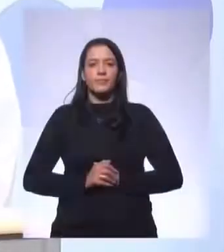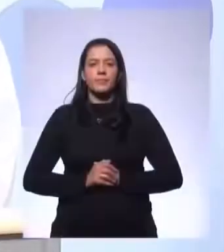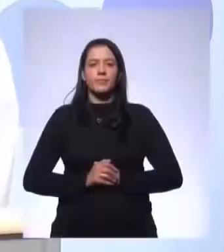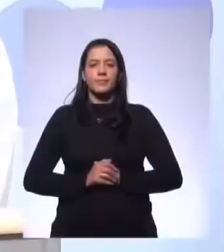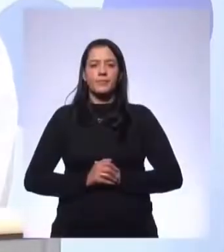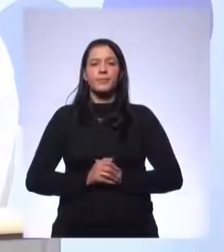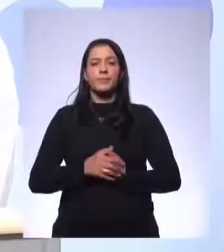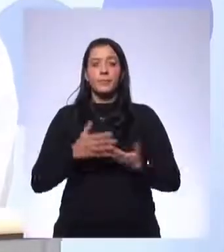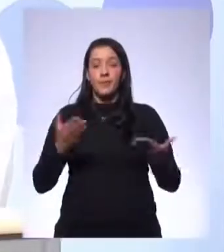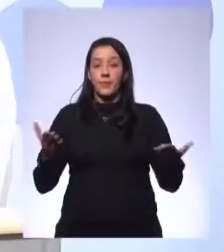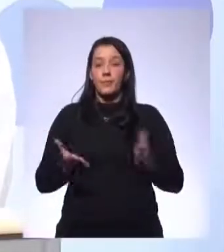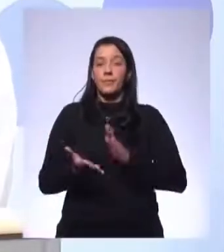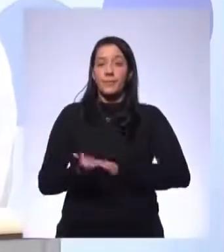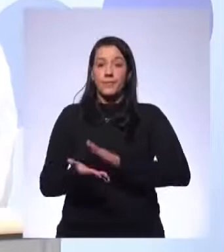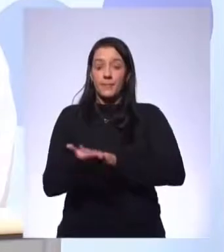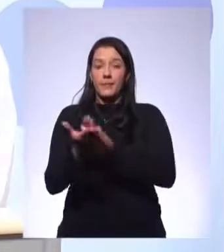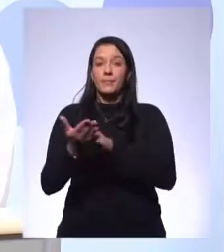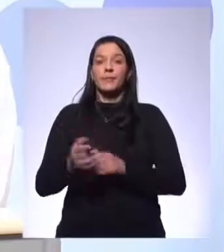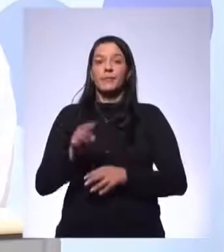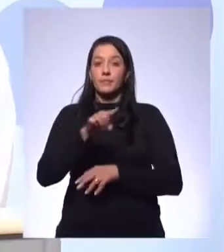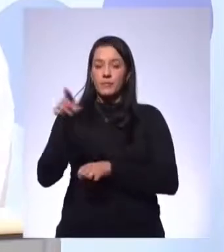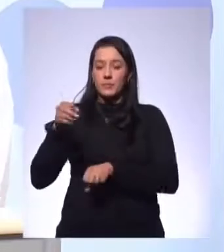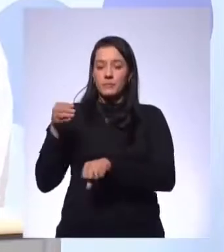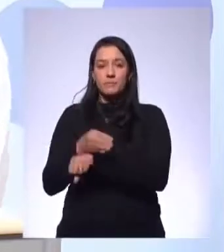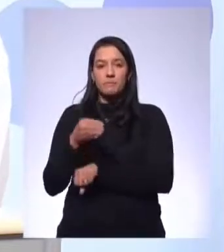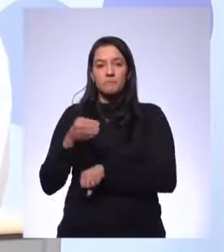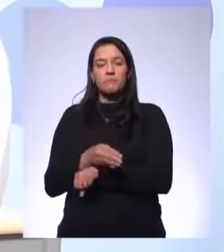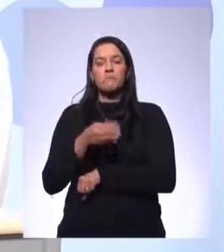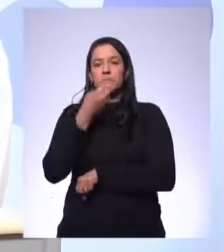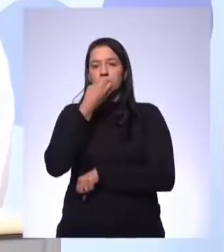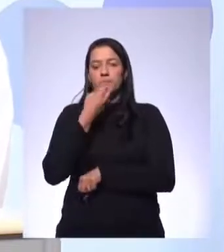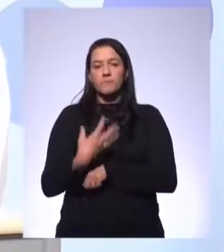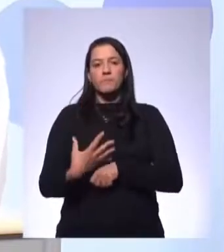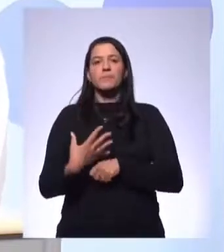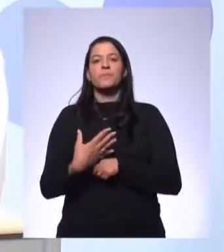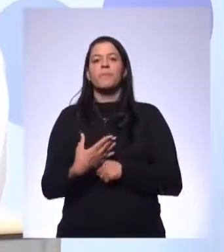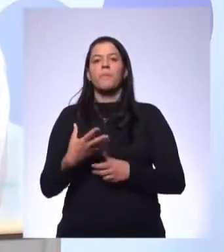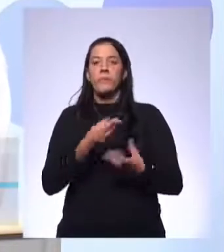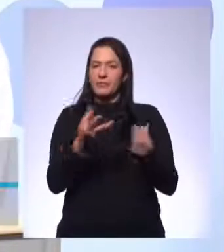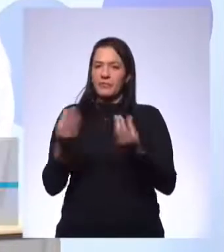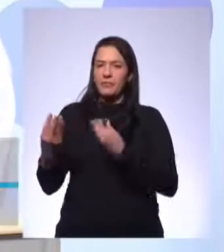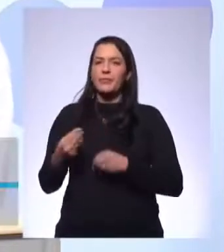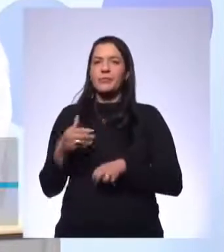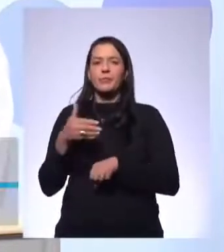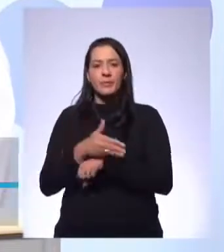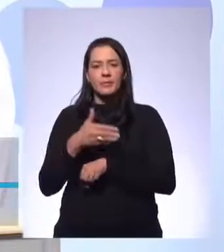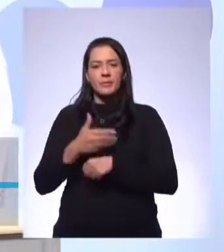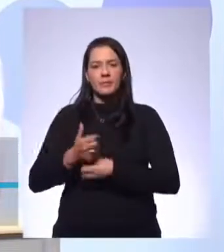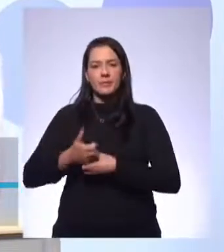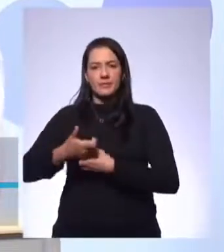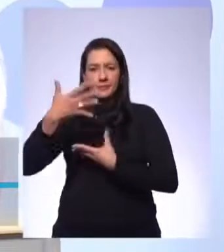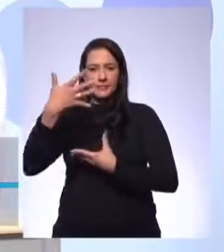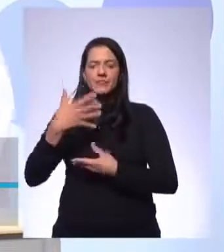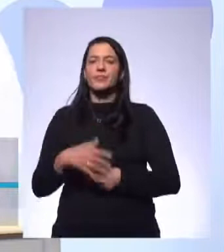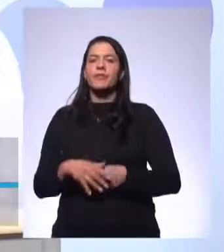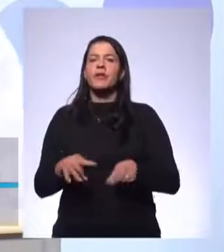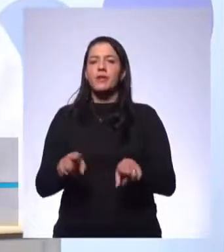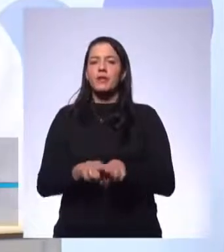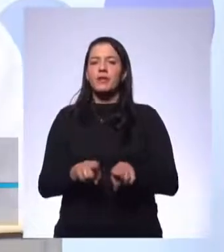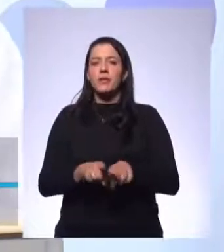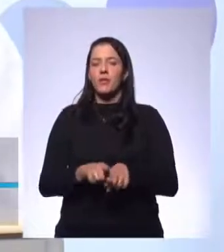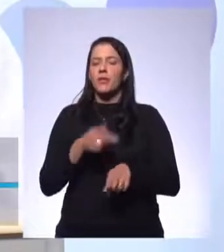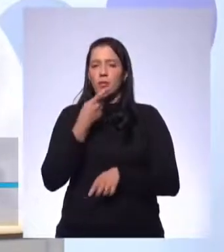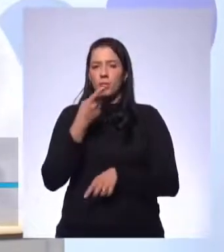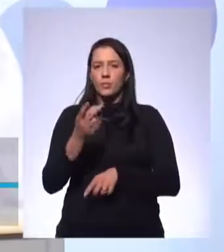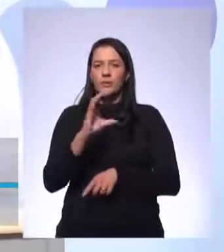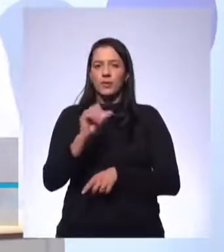Pessoal, mais uma vez, parabéns aí, né, pelas participações. Muitas participações interessantes. O Kaique falou assim, que sim, mas não no mesmo